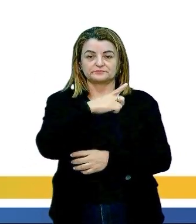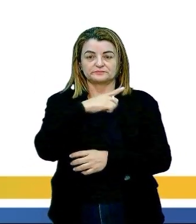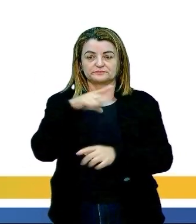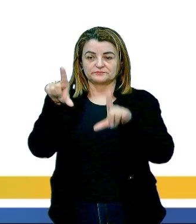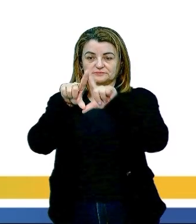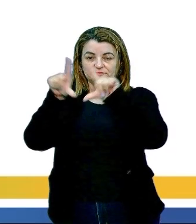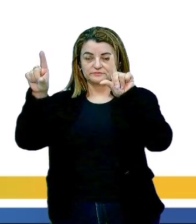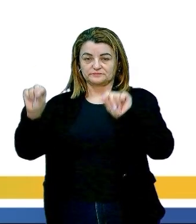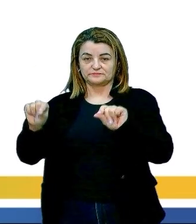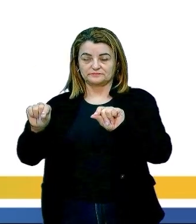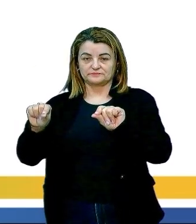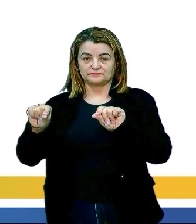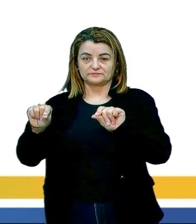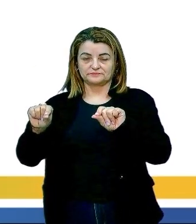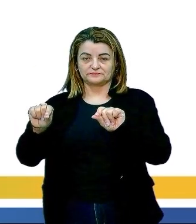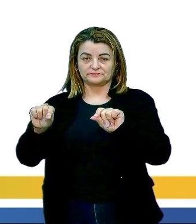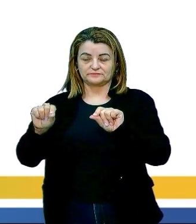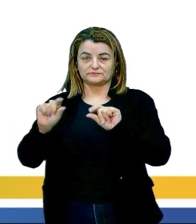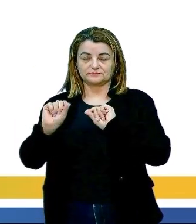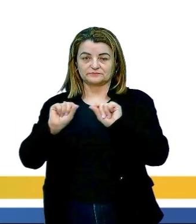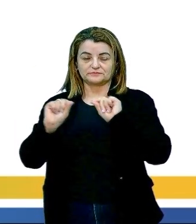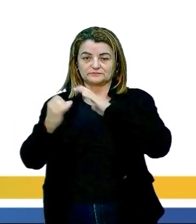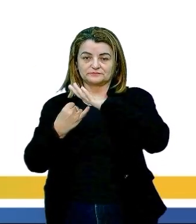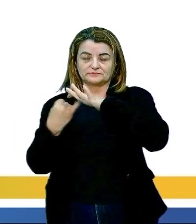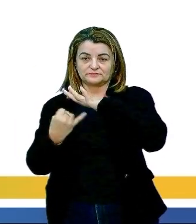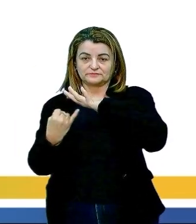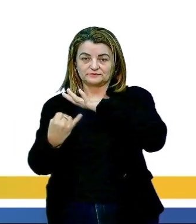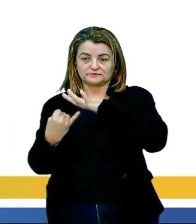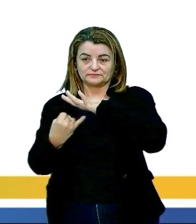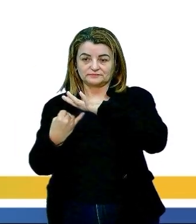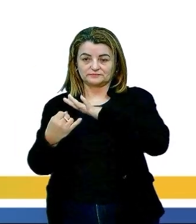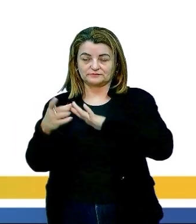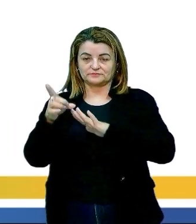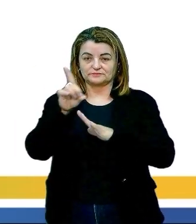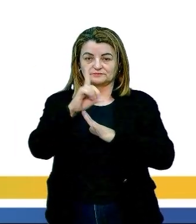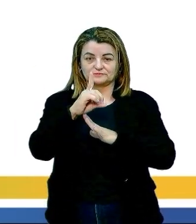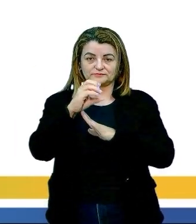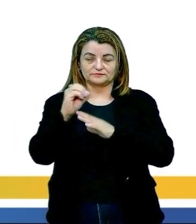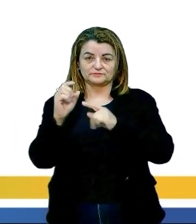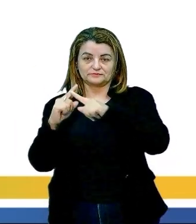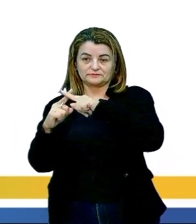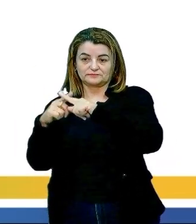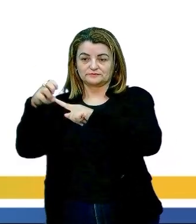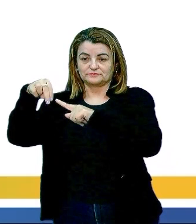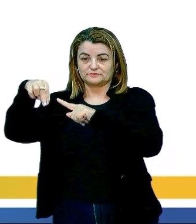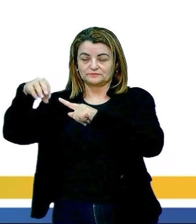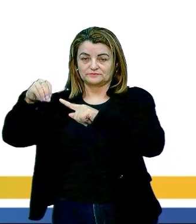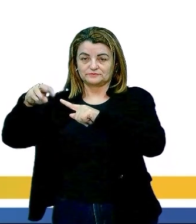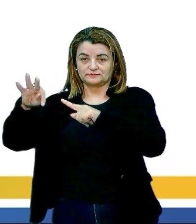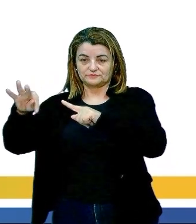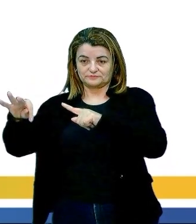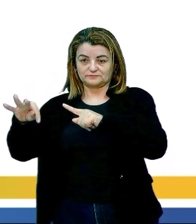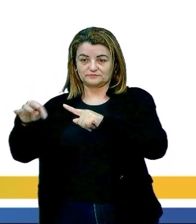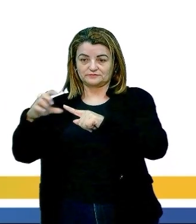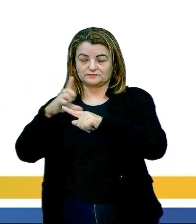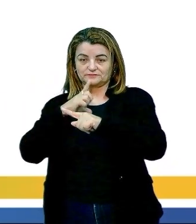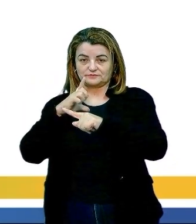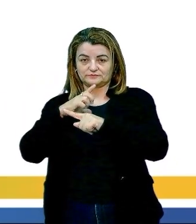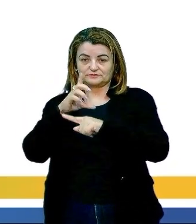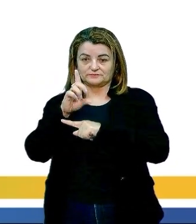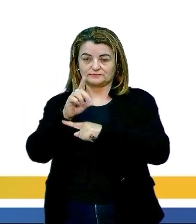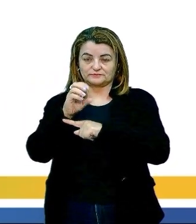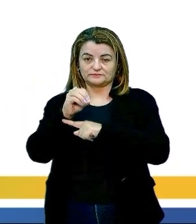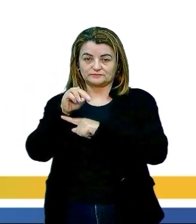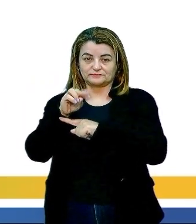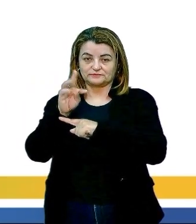a questão da informalidade. Nós temos o do mais o not, que vai formar a forma informal,